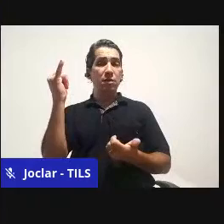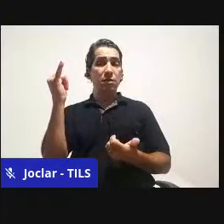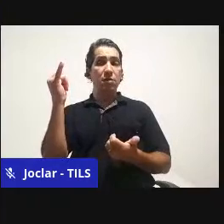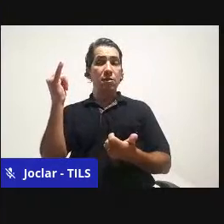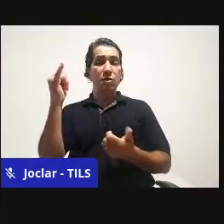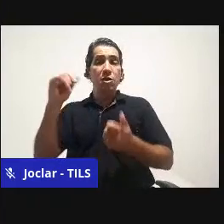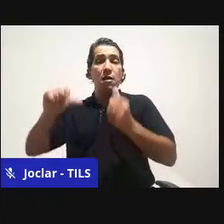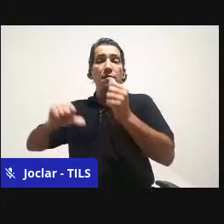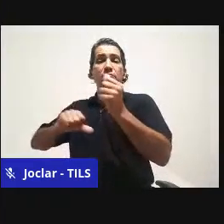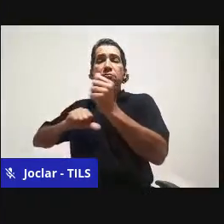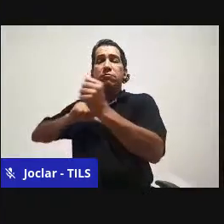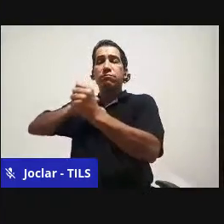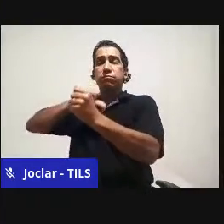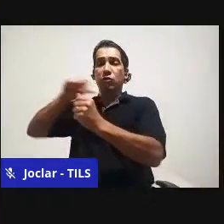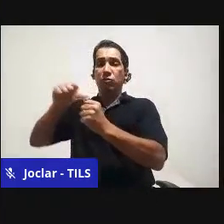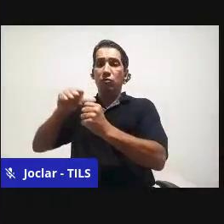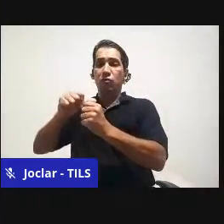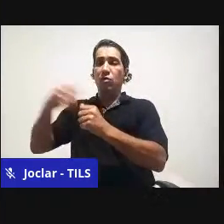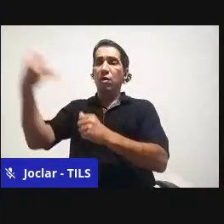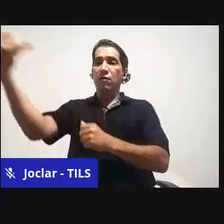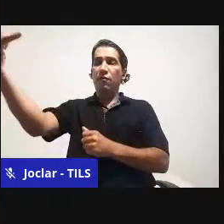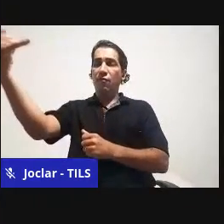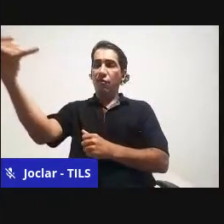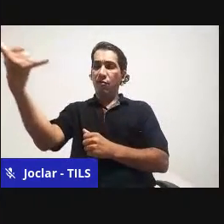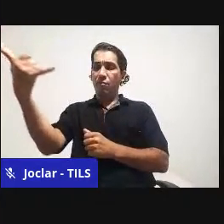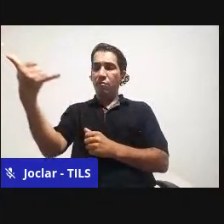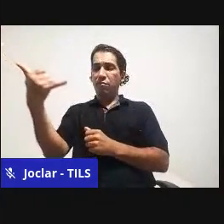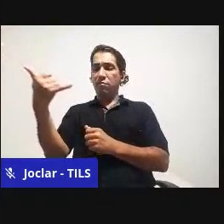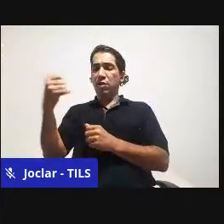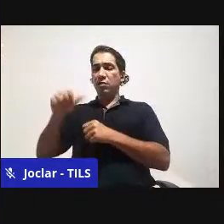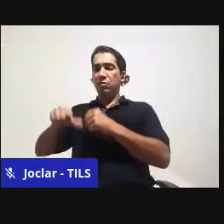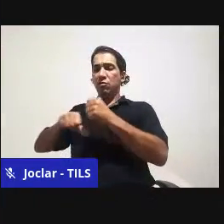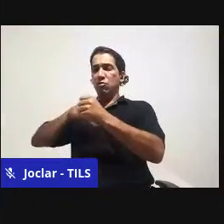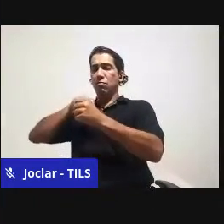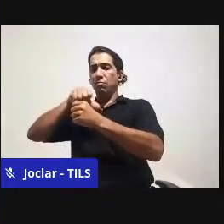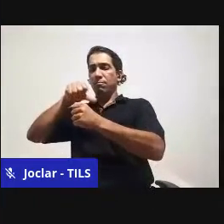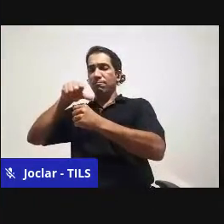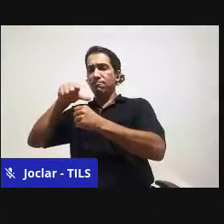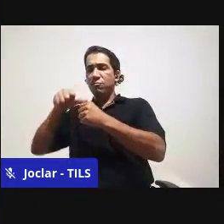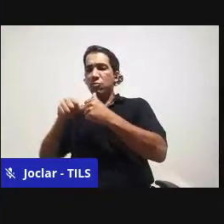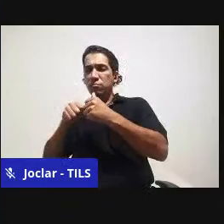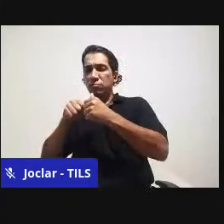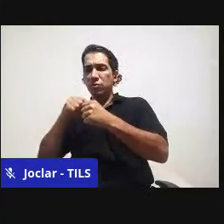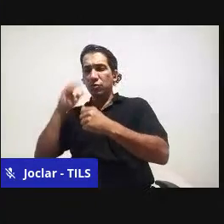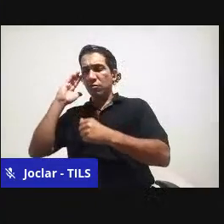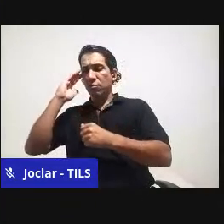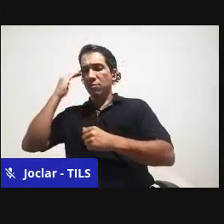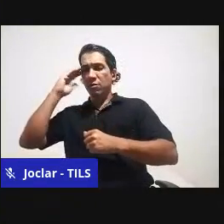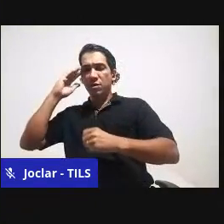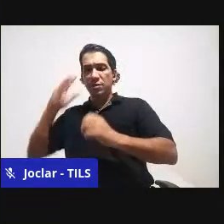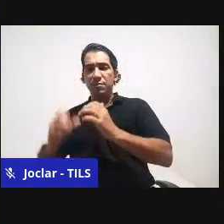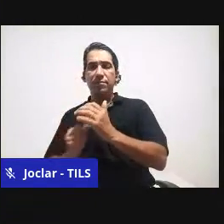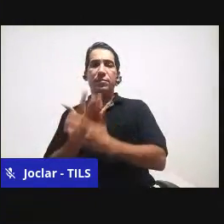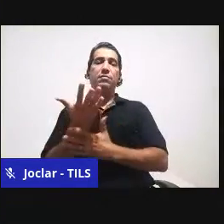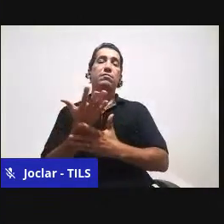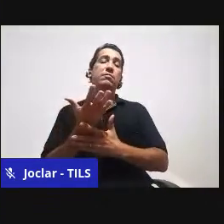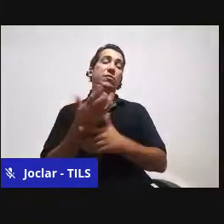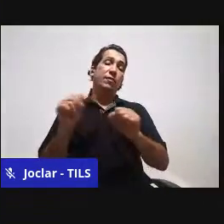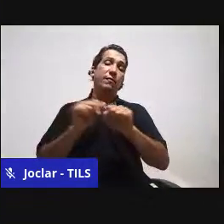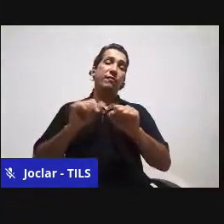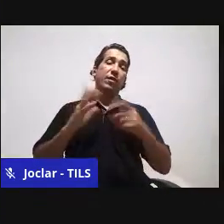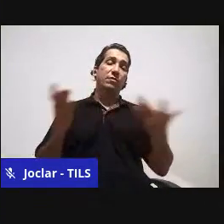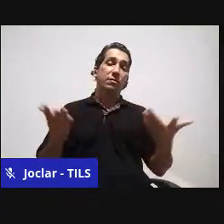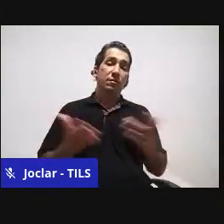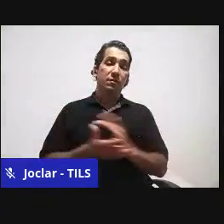eu, quando processo cognitivamente a informação, eu transformo em conhecimento. De fato, a capacidade